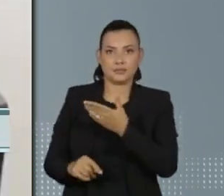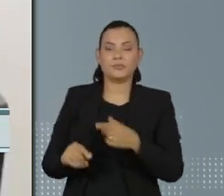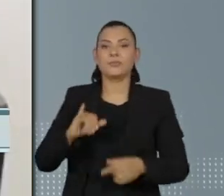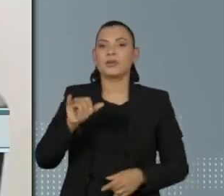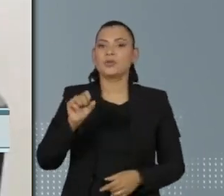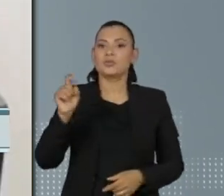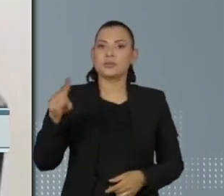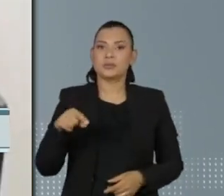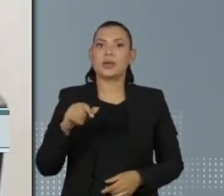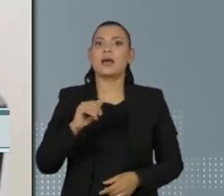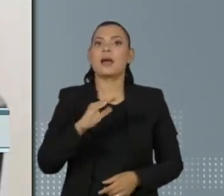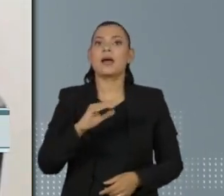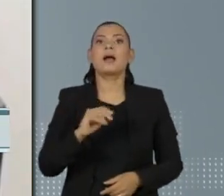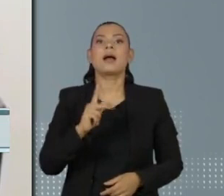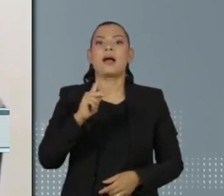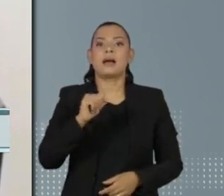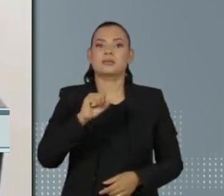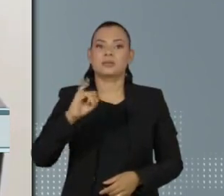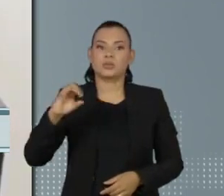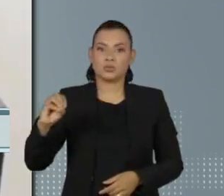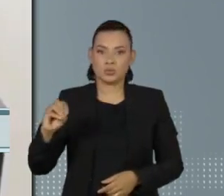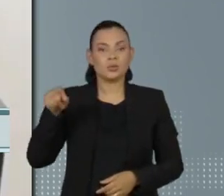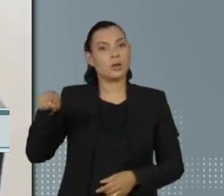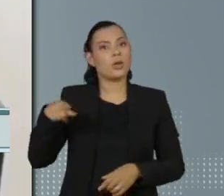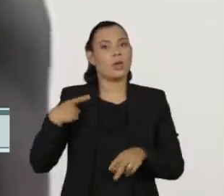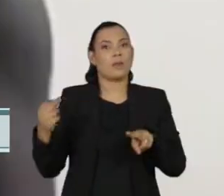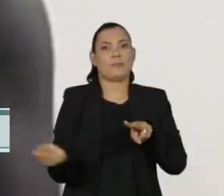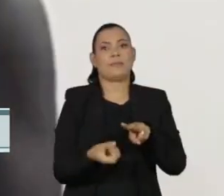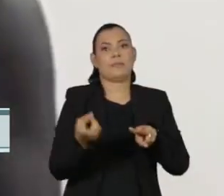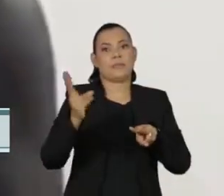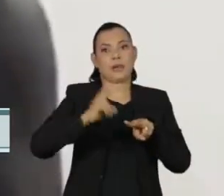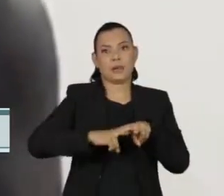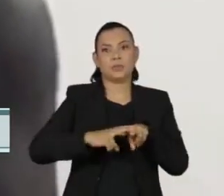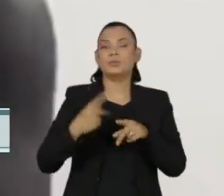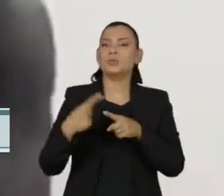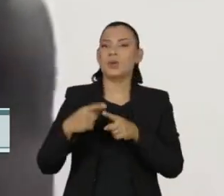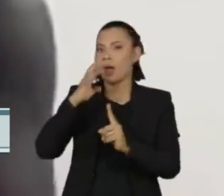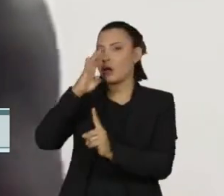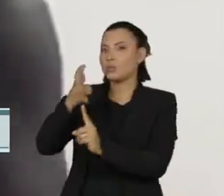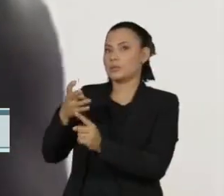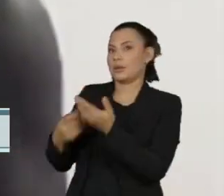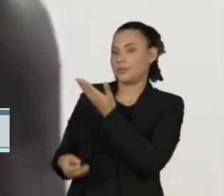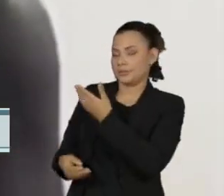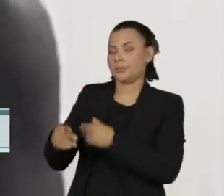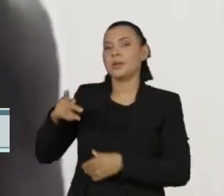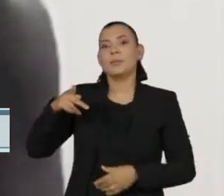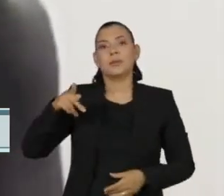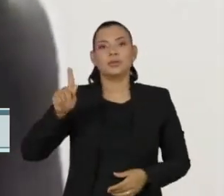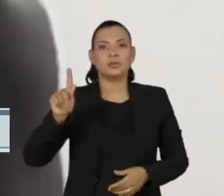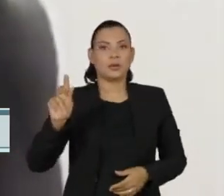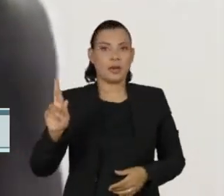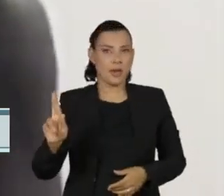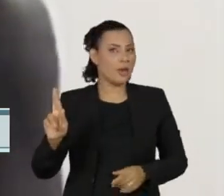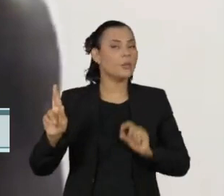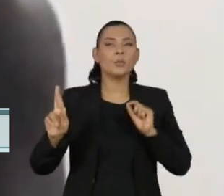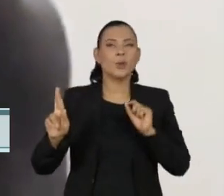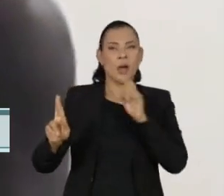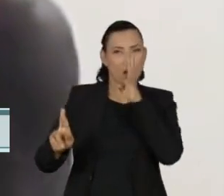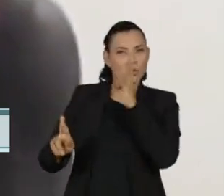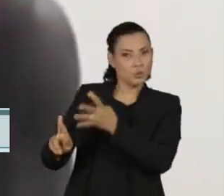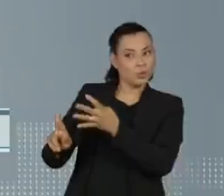José Acácio sereré chavante estava preso ele é acusado pela Procuradoria Geral da República